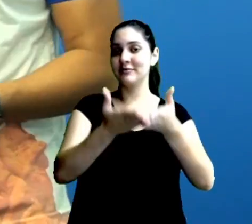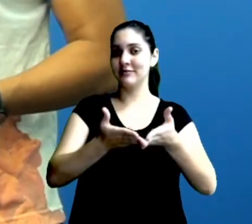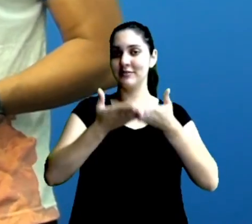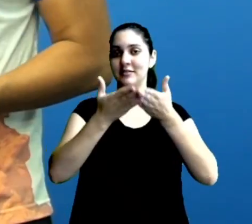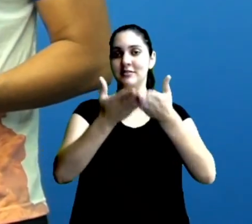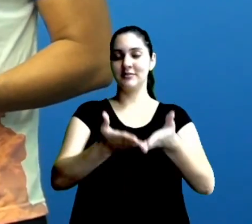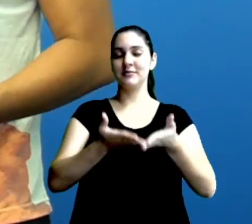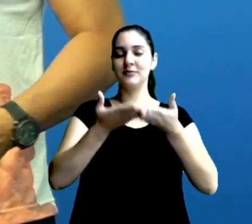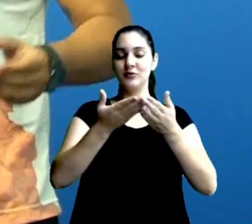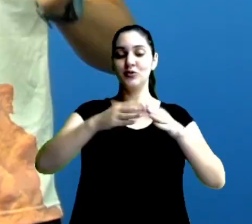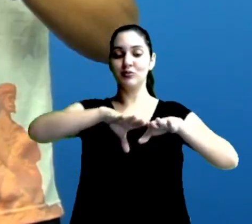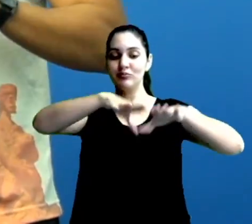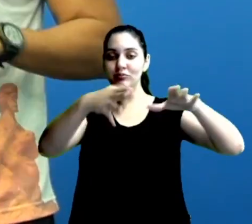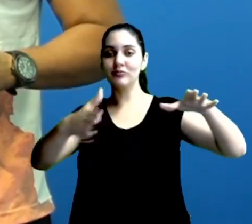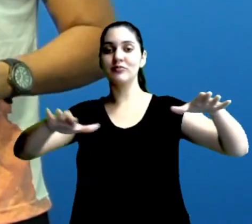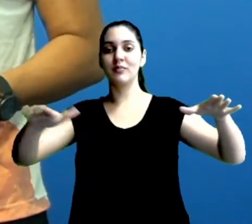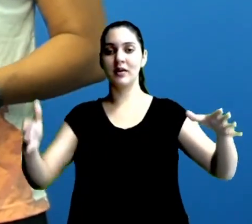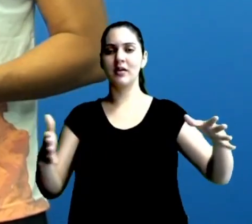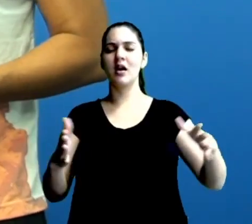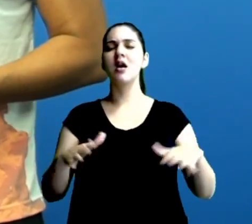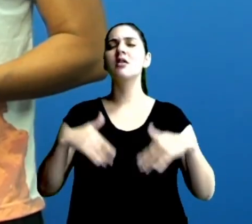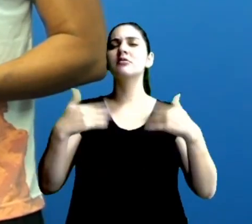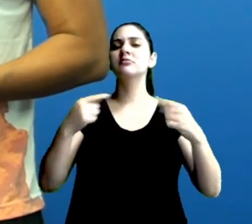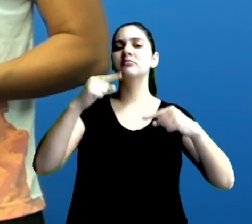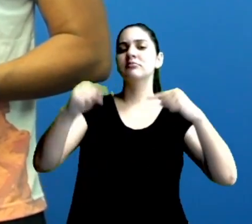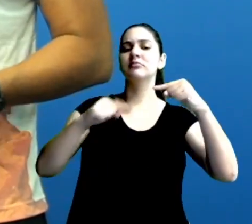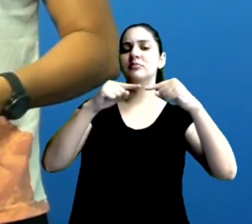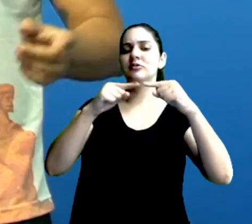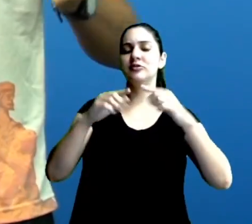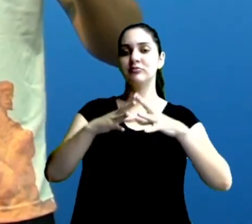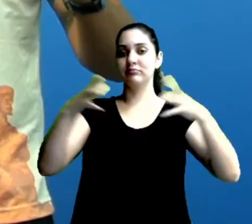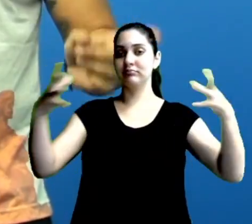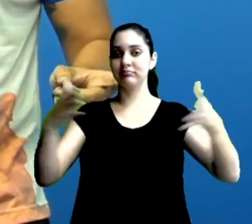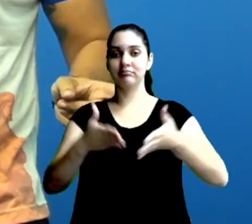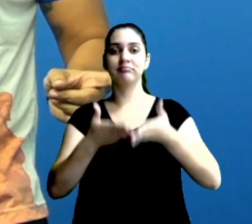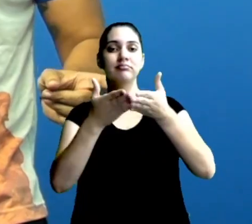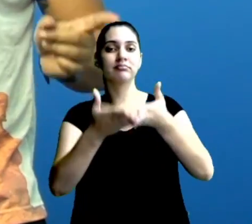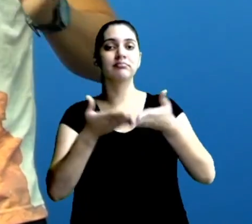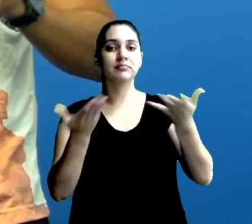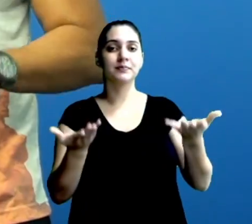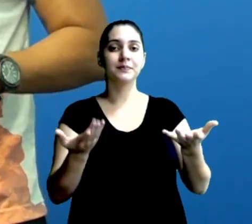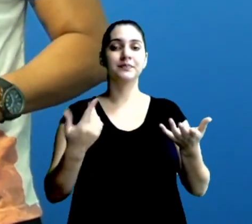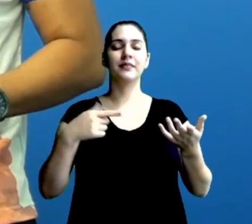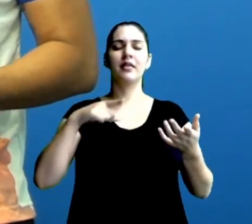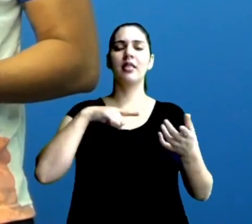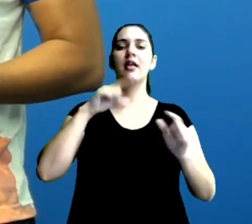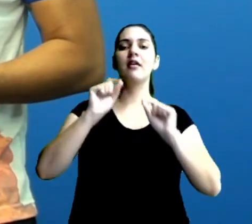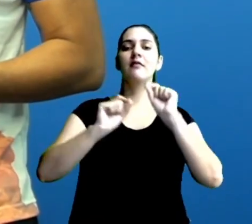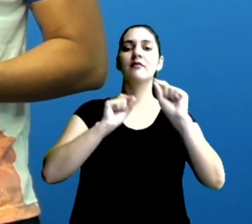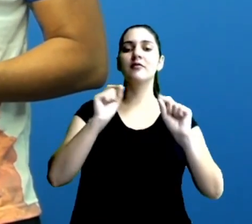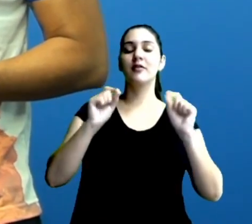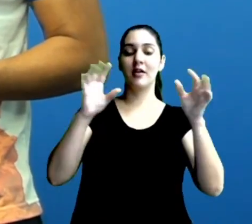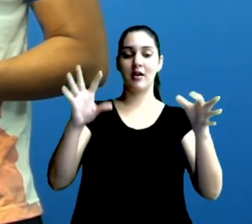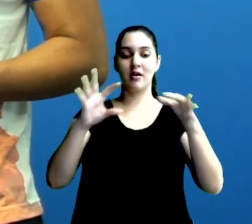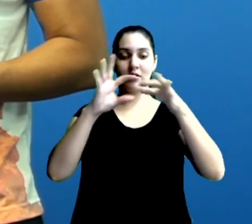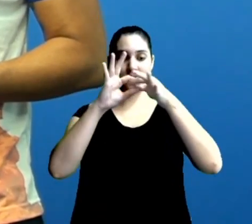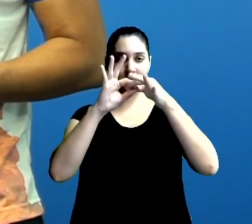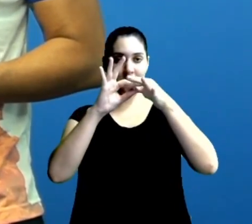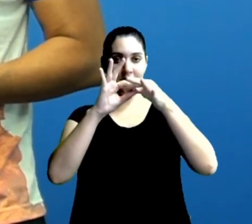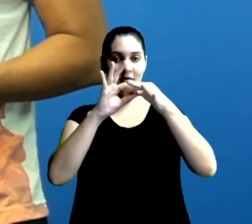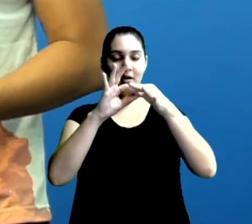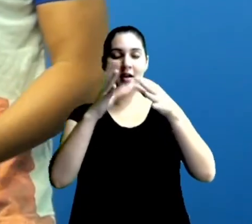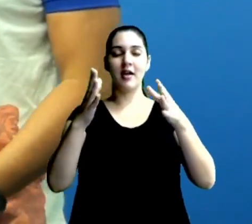expansão marítima. Quais os objetivos da expansão marítima? Além da aliança entre Estado, burguesia